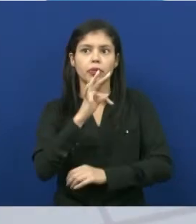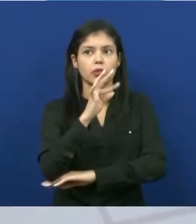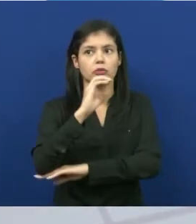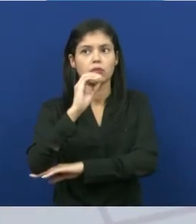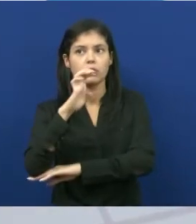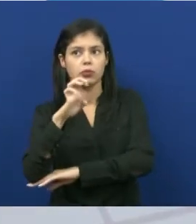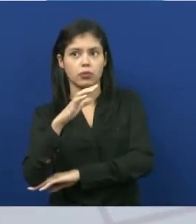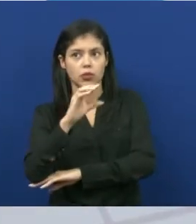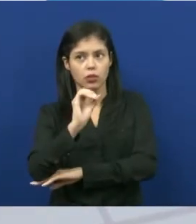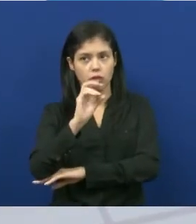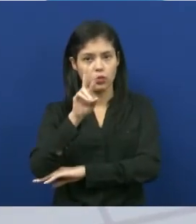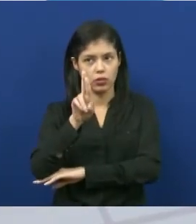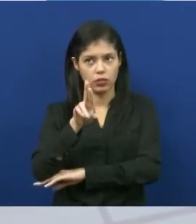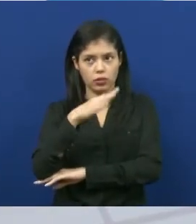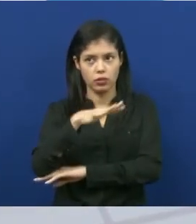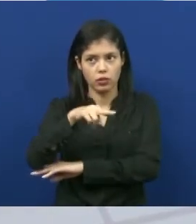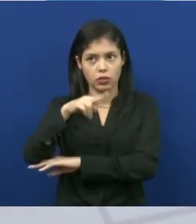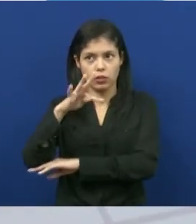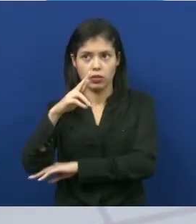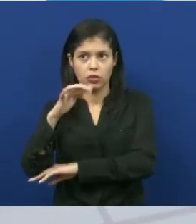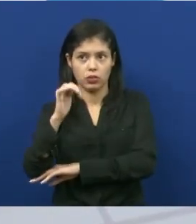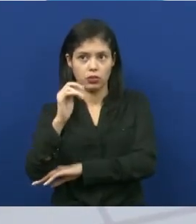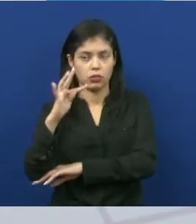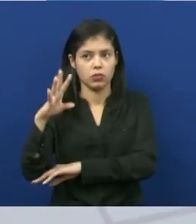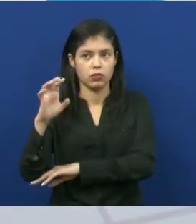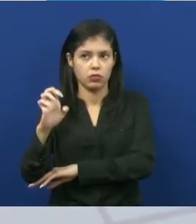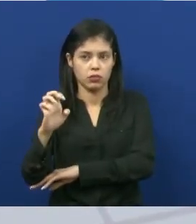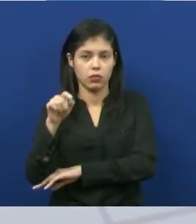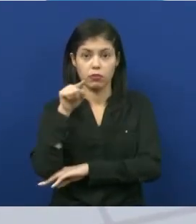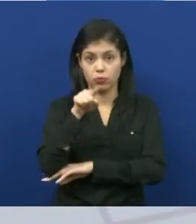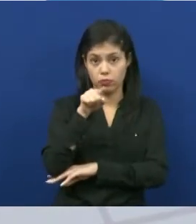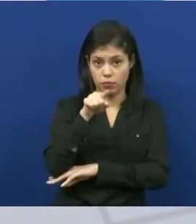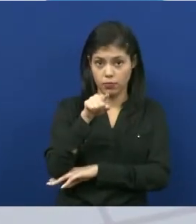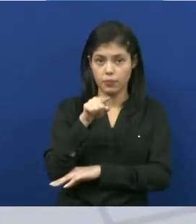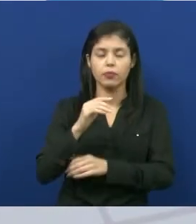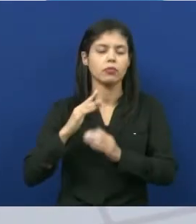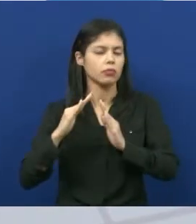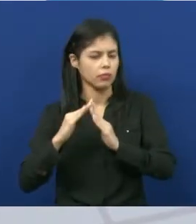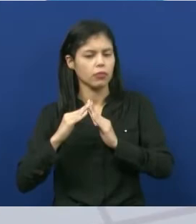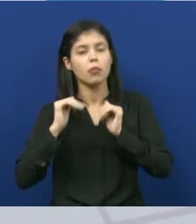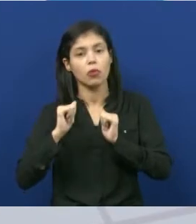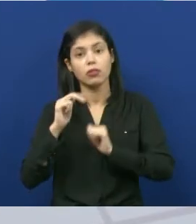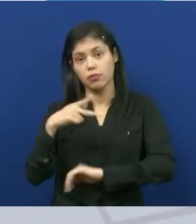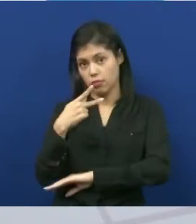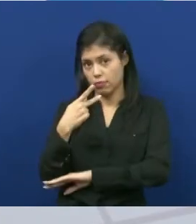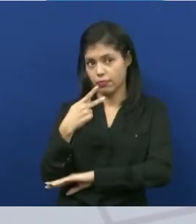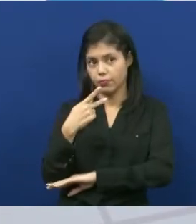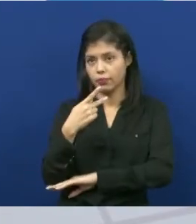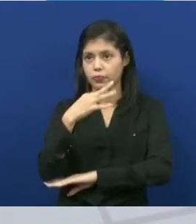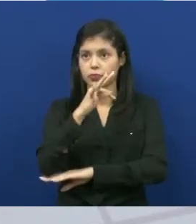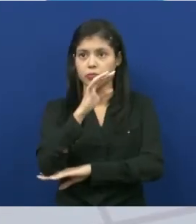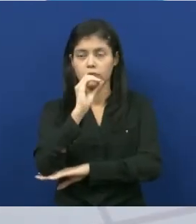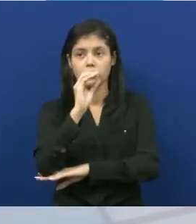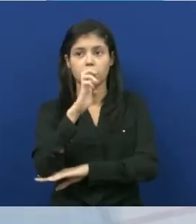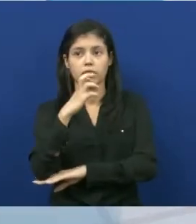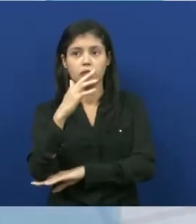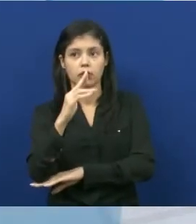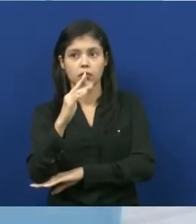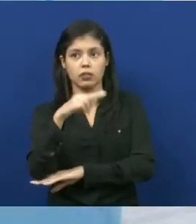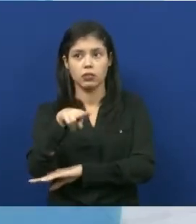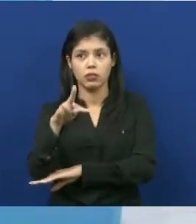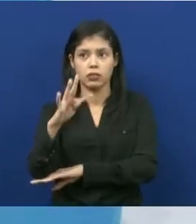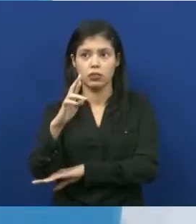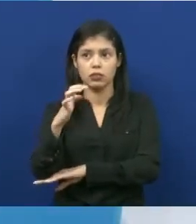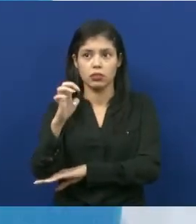be or not to be. Você aí, na sua casa mesmo, você pode falar. To be or not to